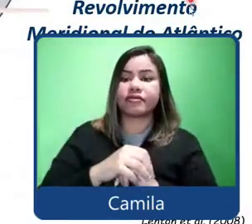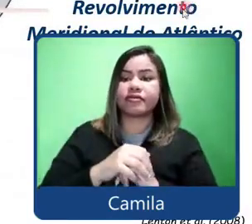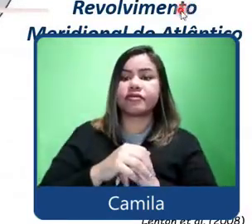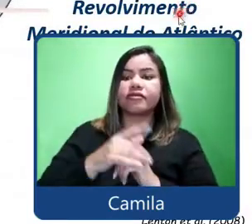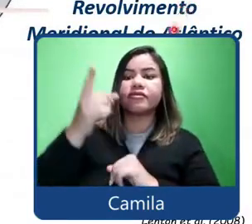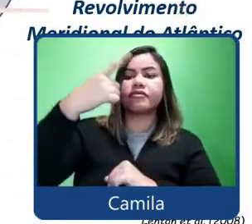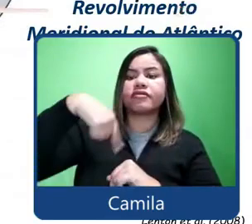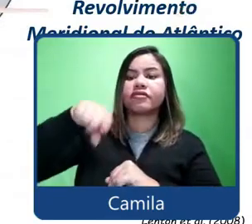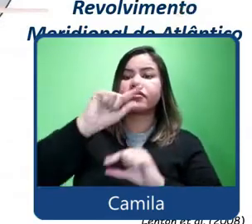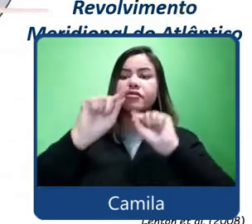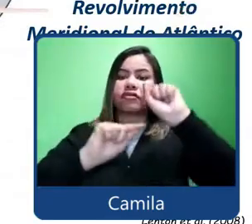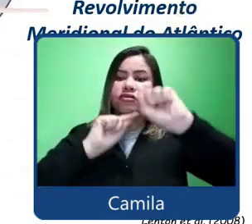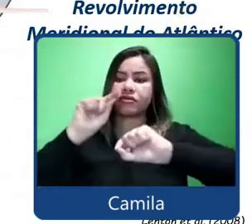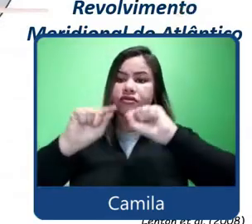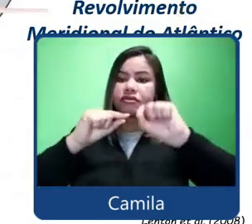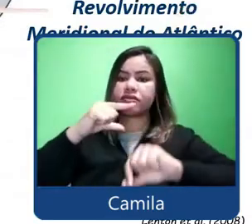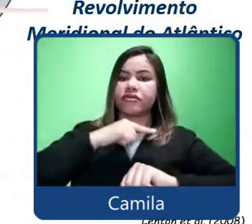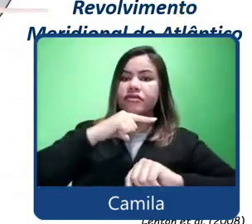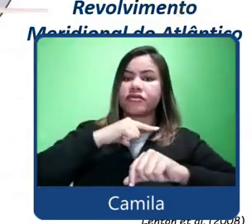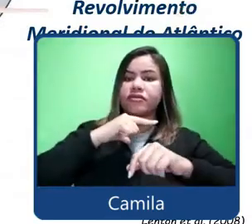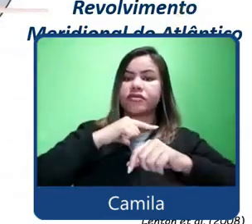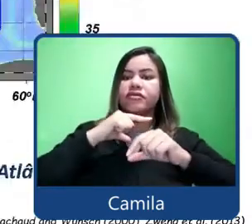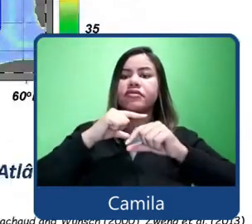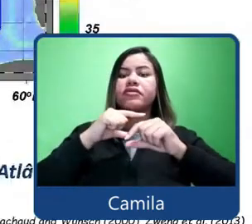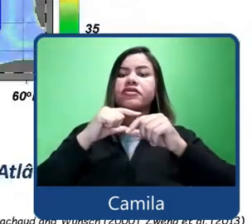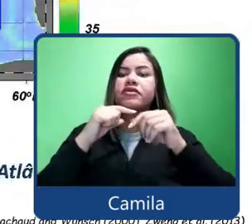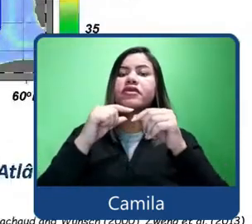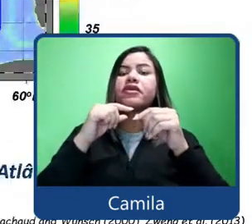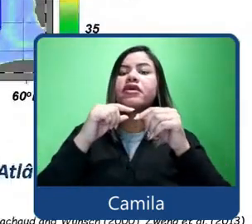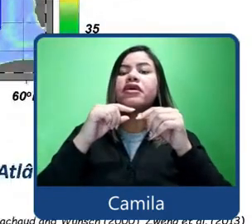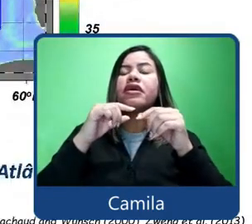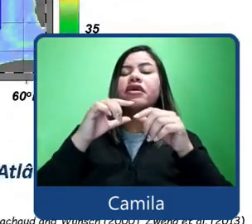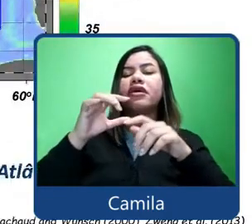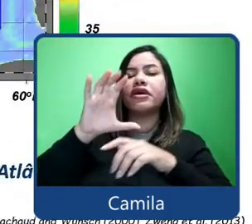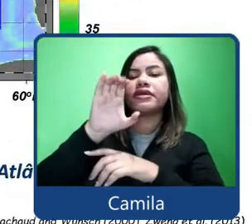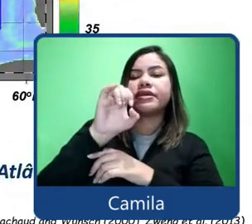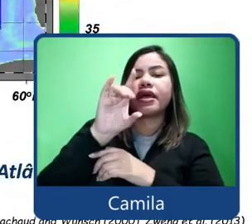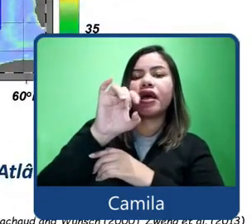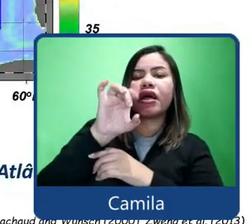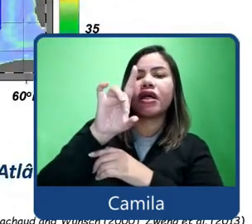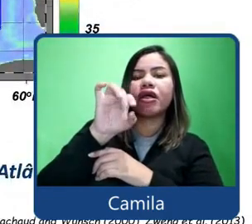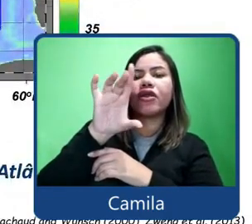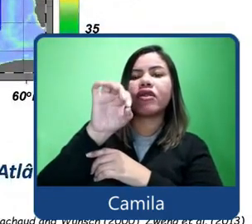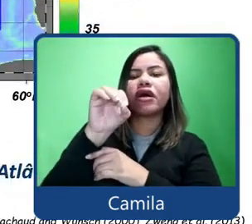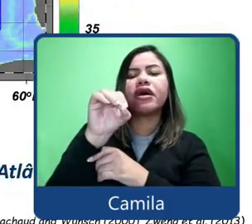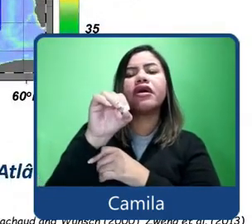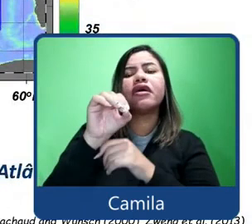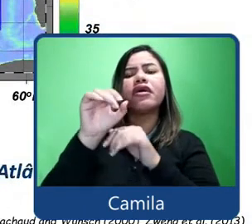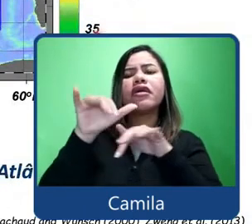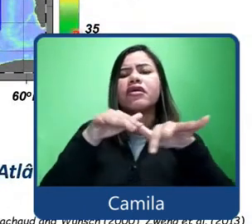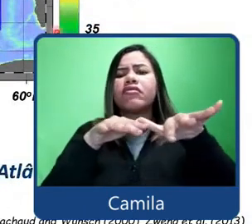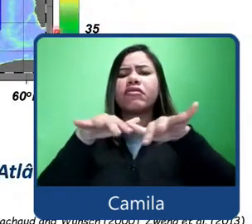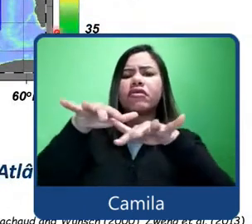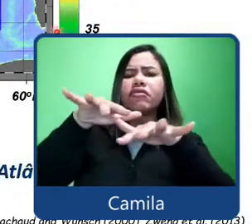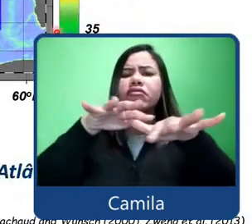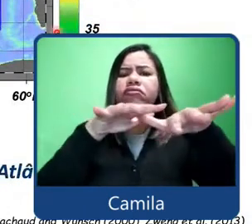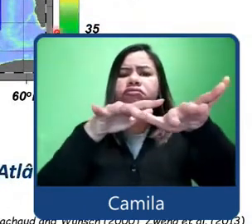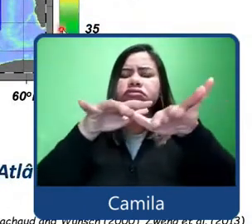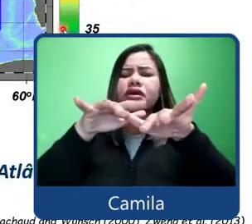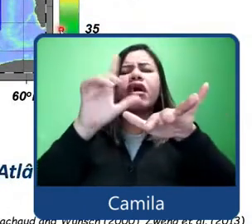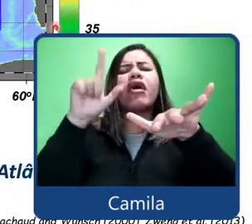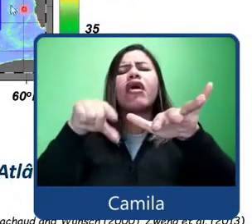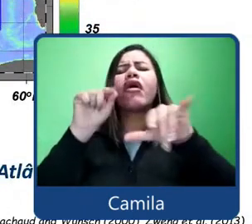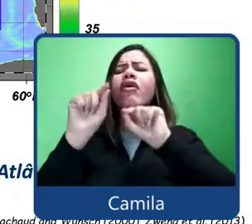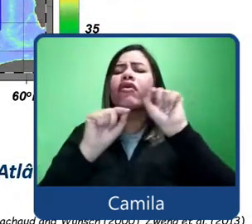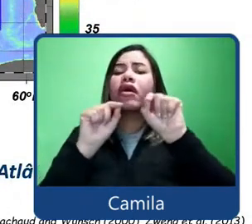da chamada célula de revolvimento meridional do Atlântico. O que é essa célula? Ora, é uma grande circulação que